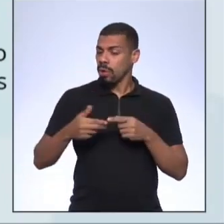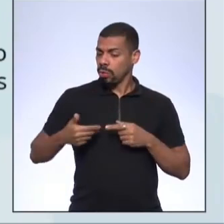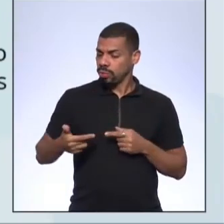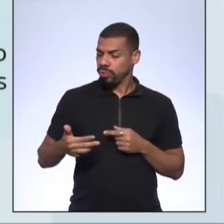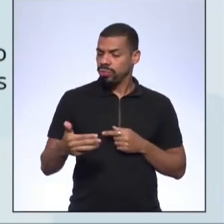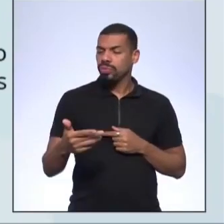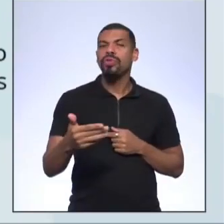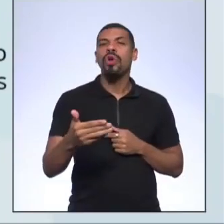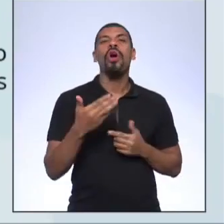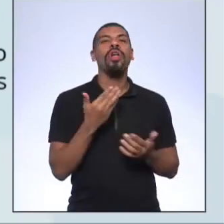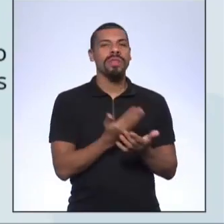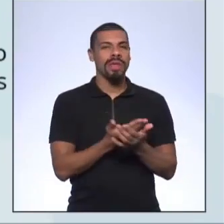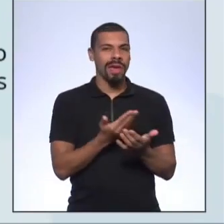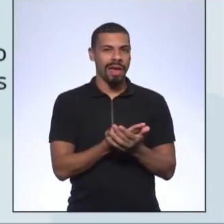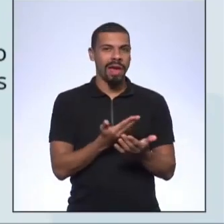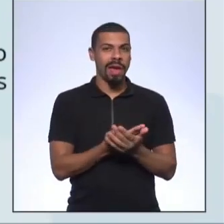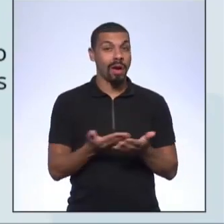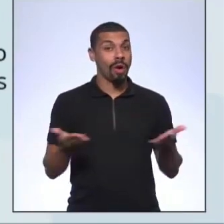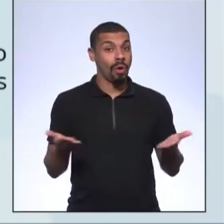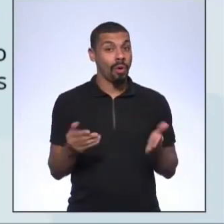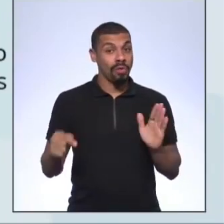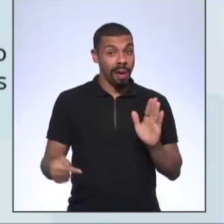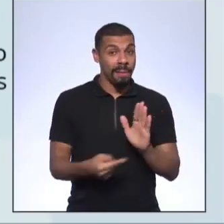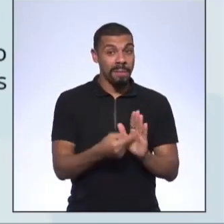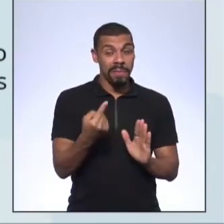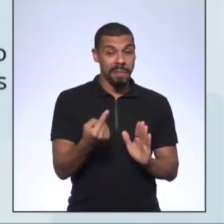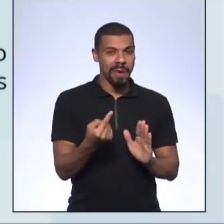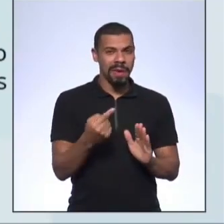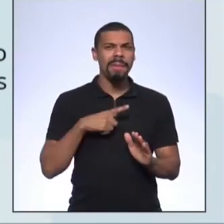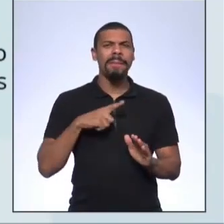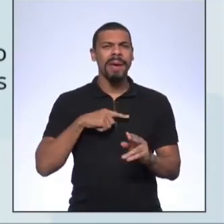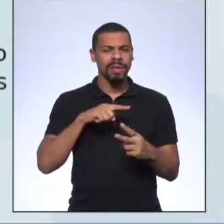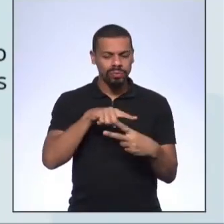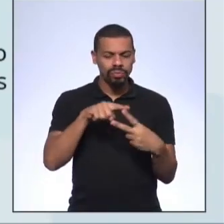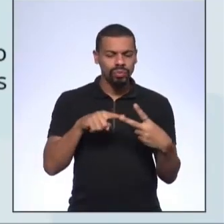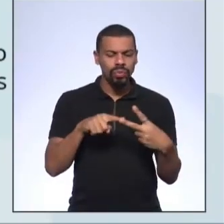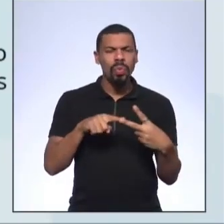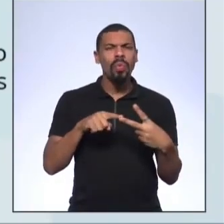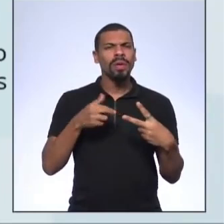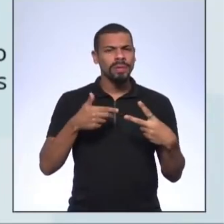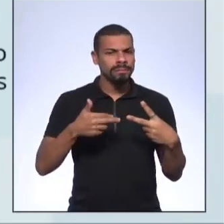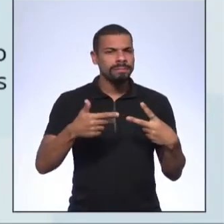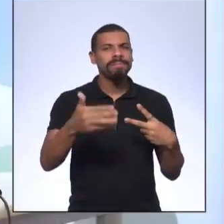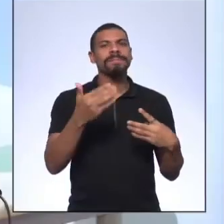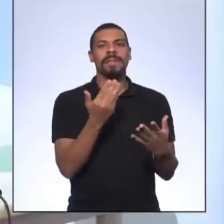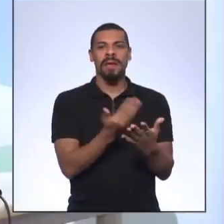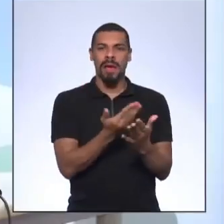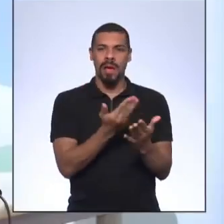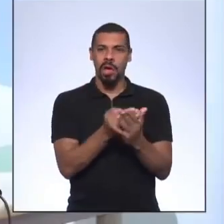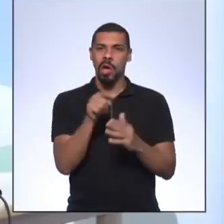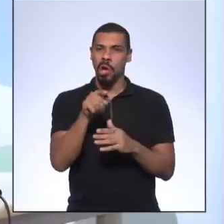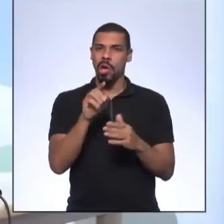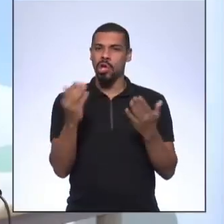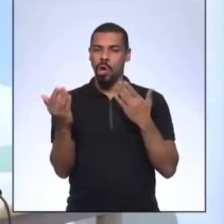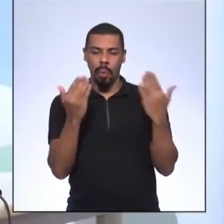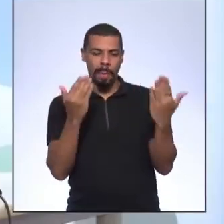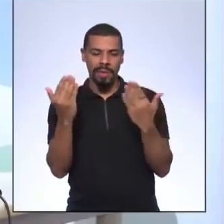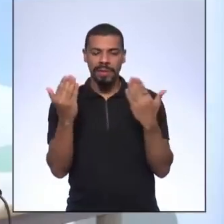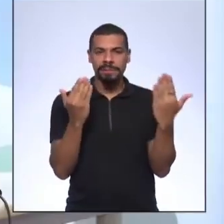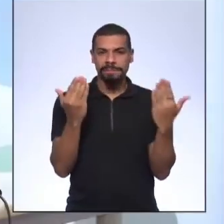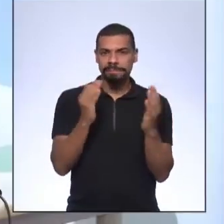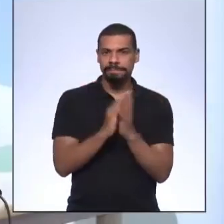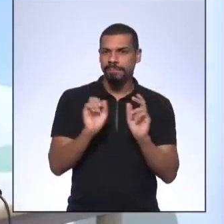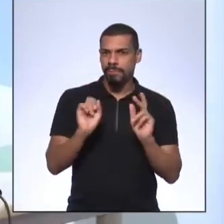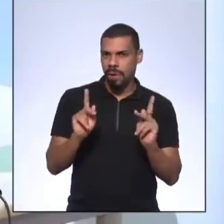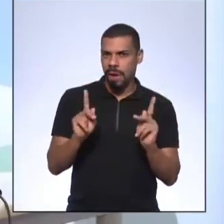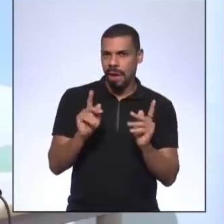das próximas aulas. Hoje é a primeira, mas nós teremos mais duas outras aulas para a gente fazer esse comparativo entre